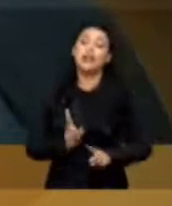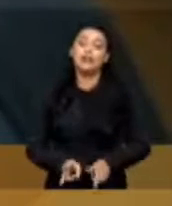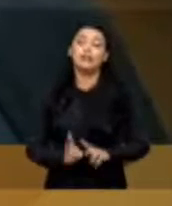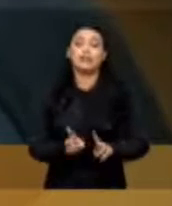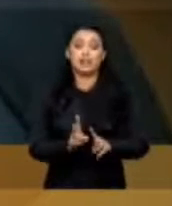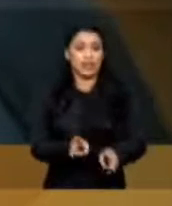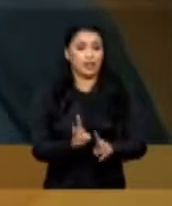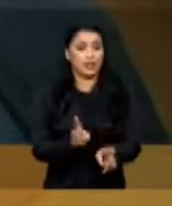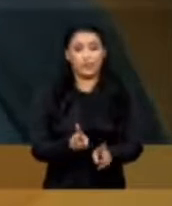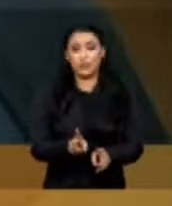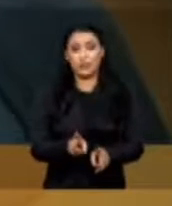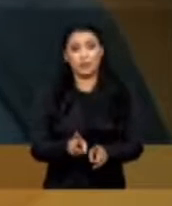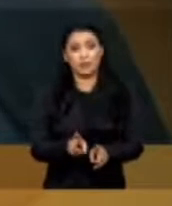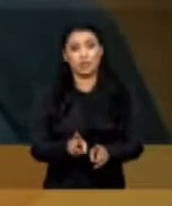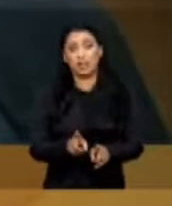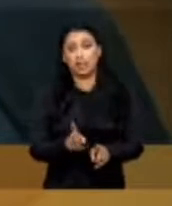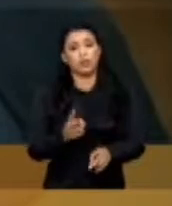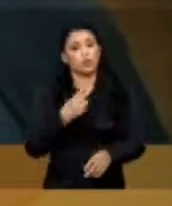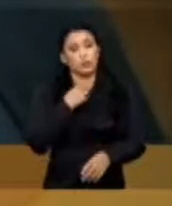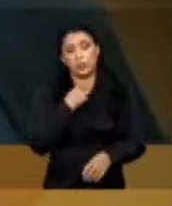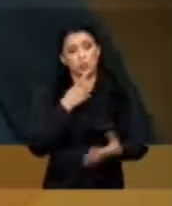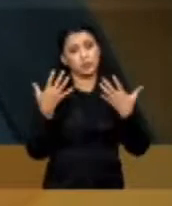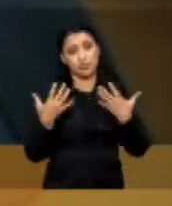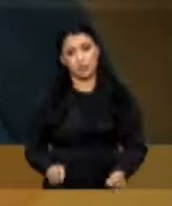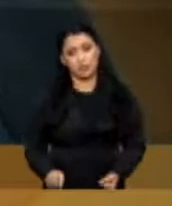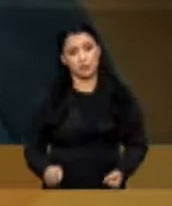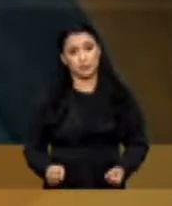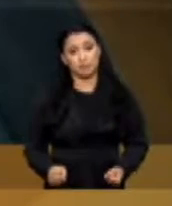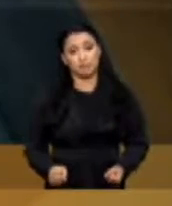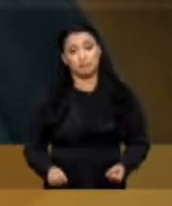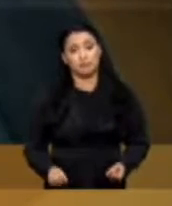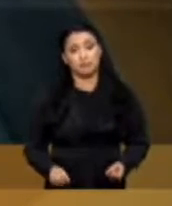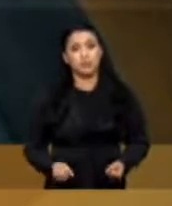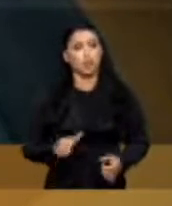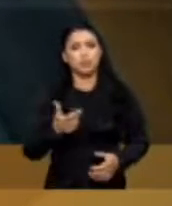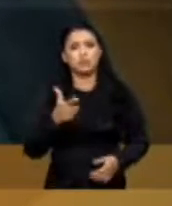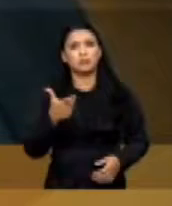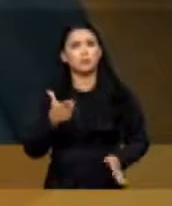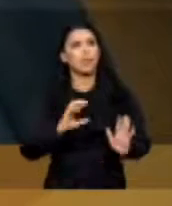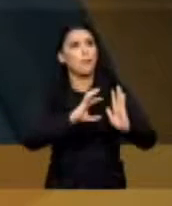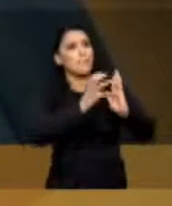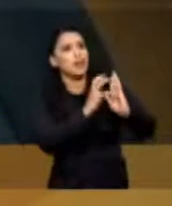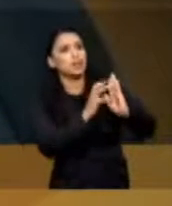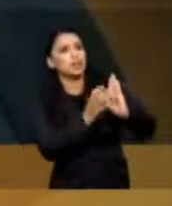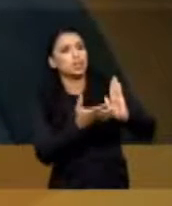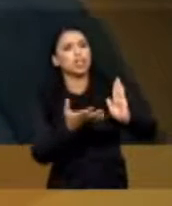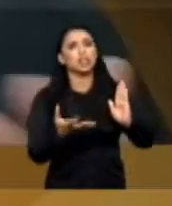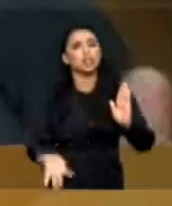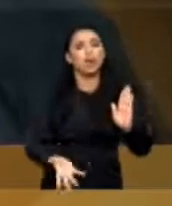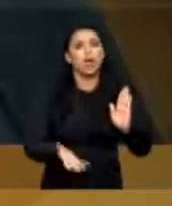conduta absolutamente reprovável, independentemente da filiação ideológica, das